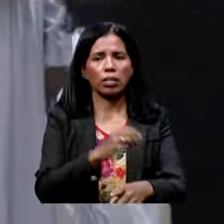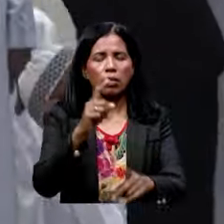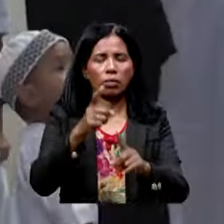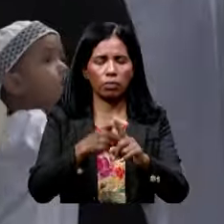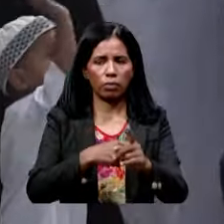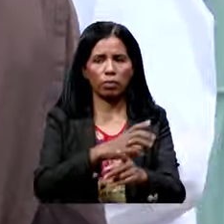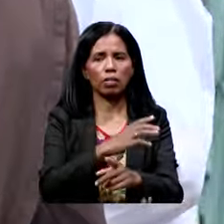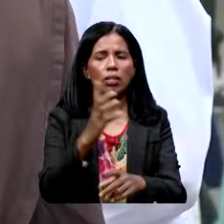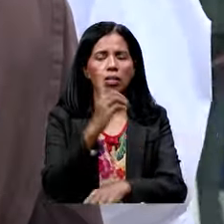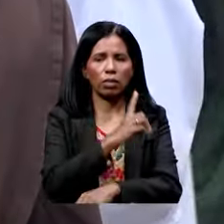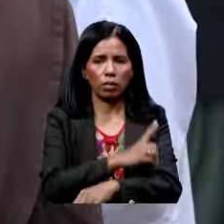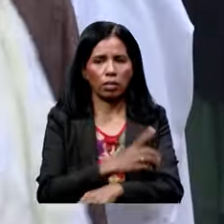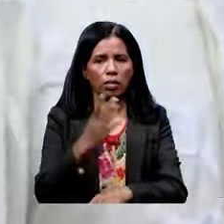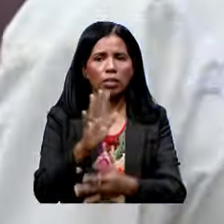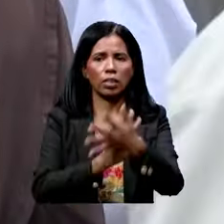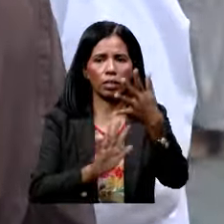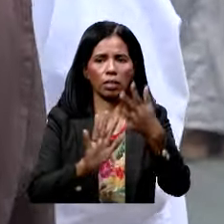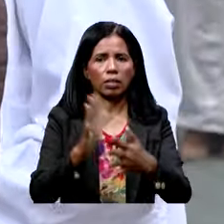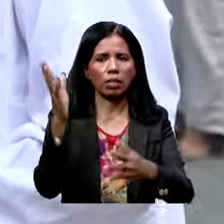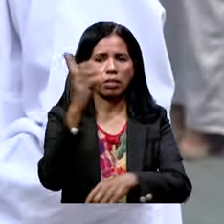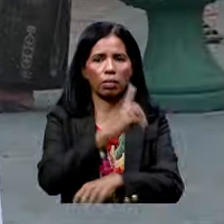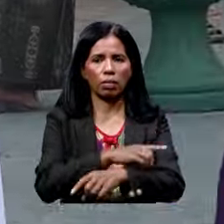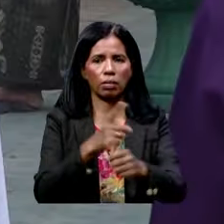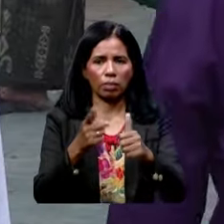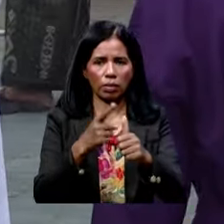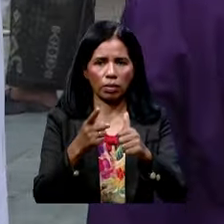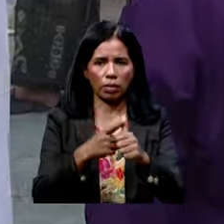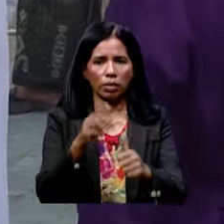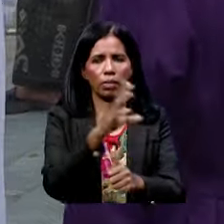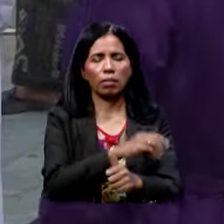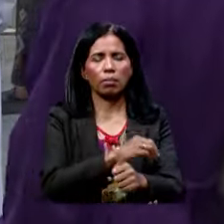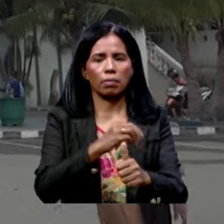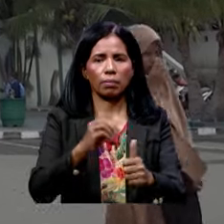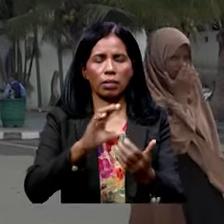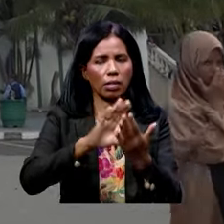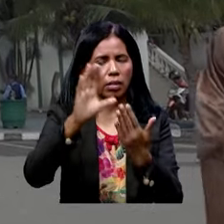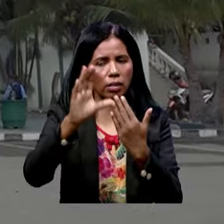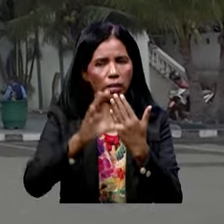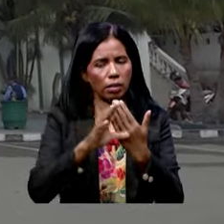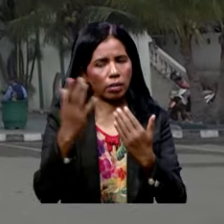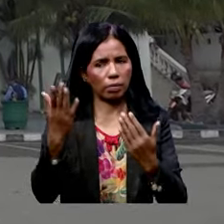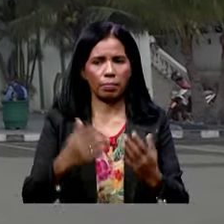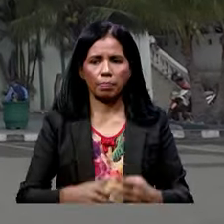Ramadan loran refere celebra e loran primeiro calendário Hijria equipa cobertura GMN.